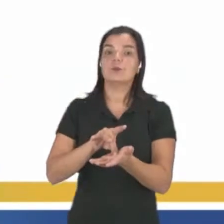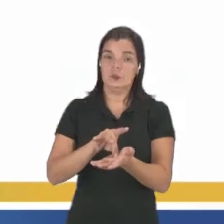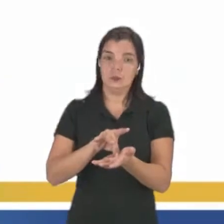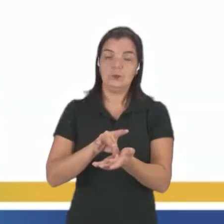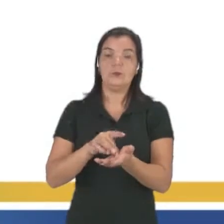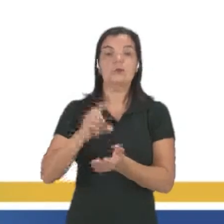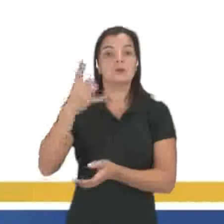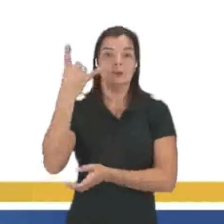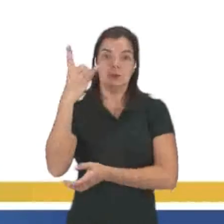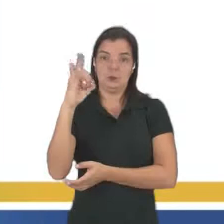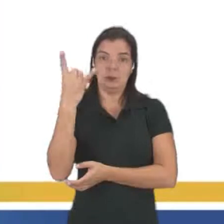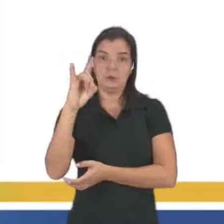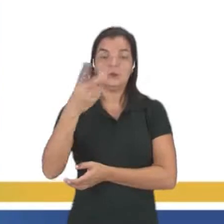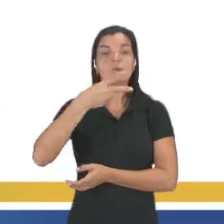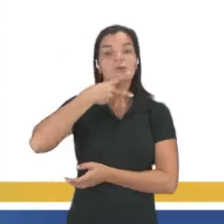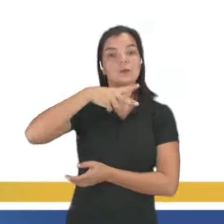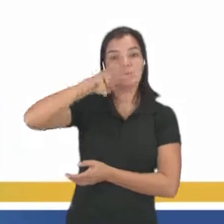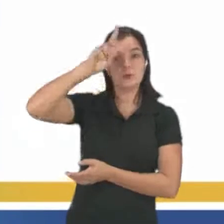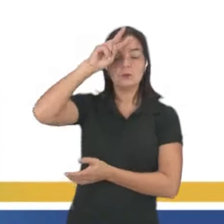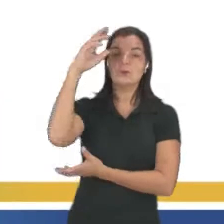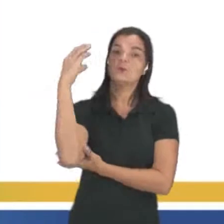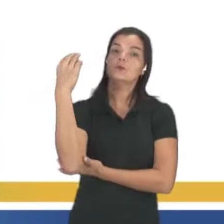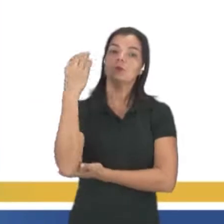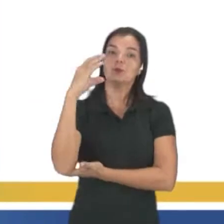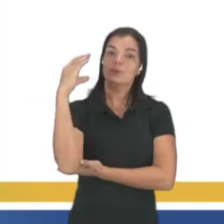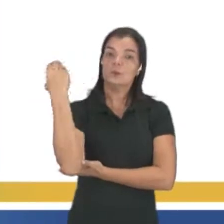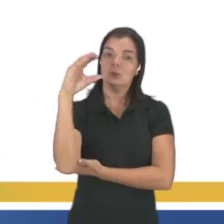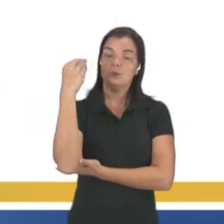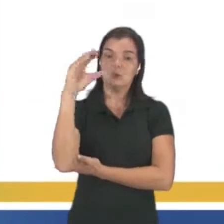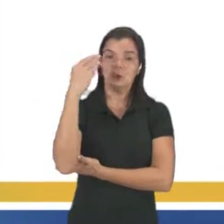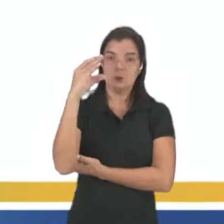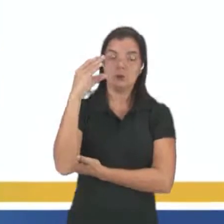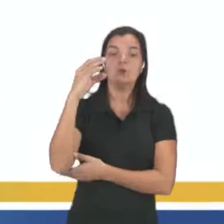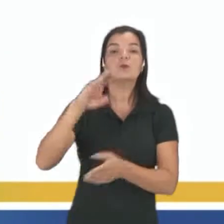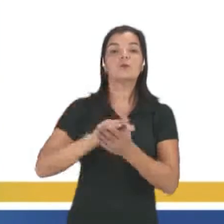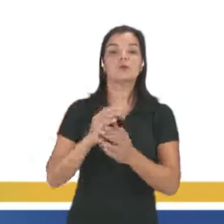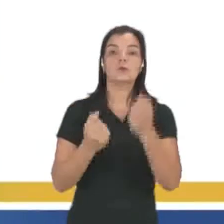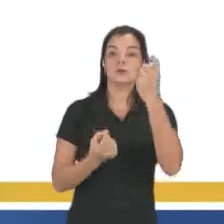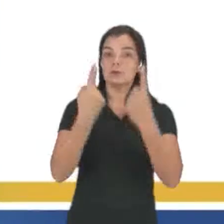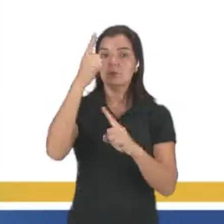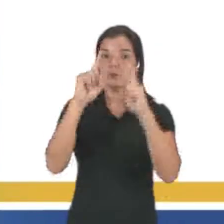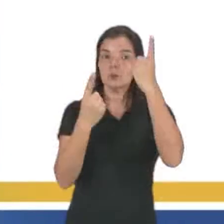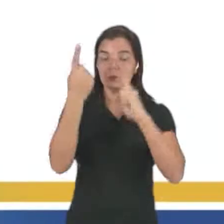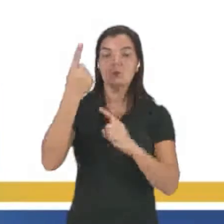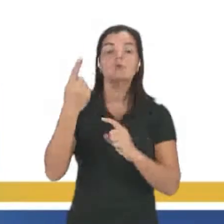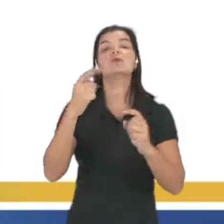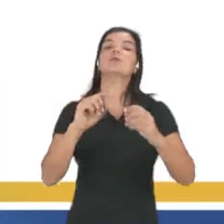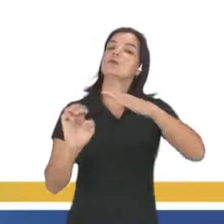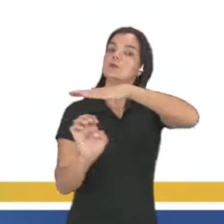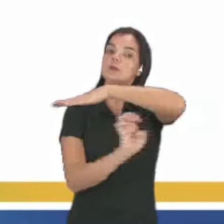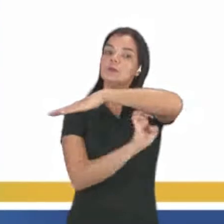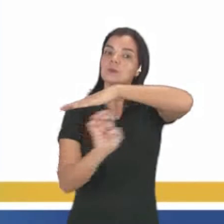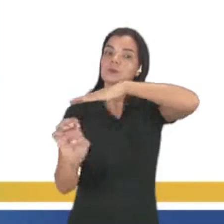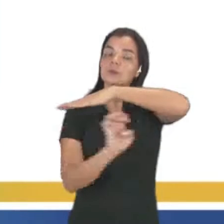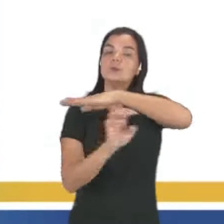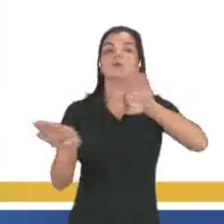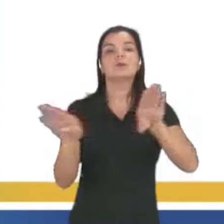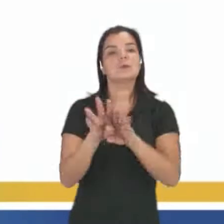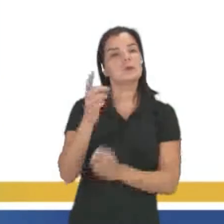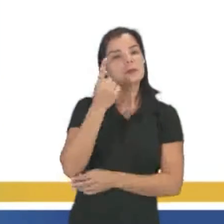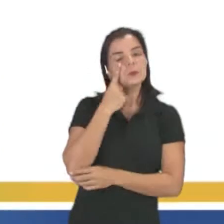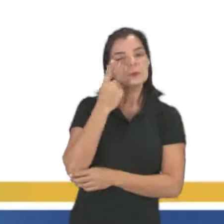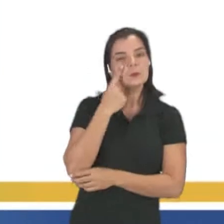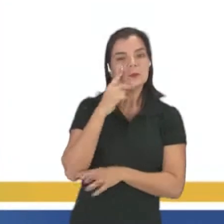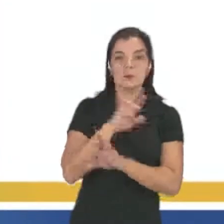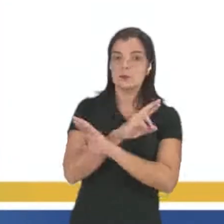E Bolívia, Peru, Colômbia, Chile e Equador são membros associados. Então olha a diferença